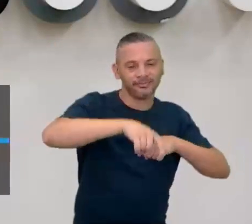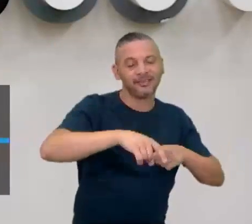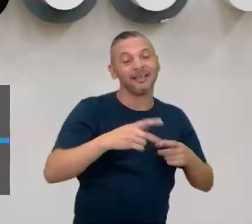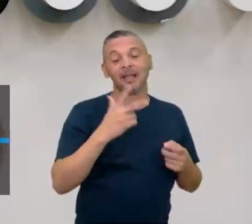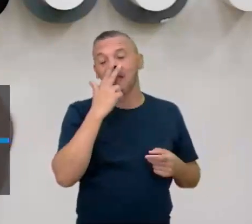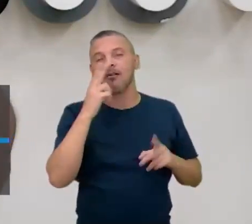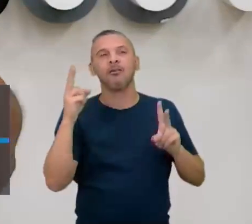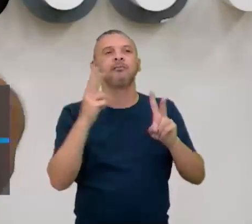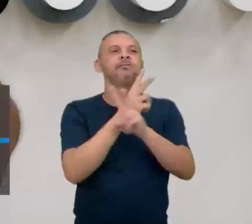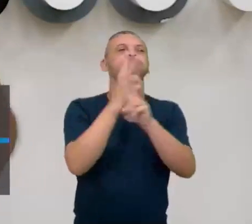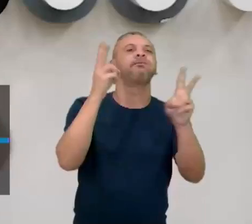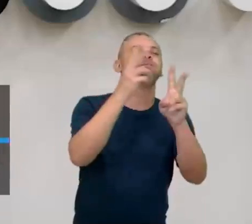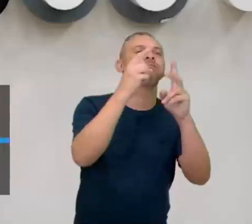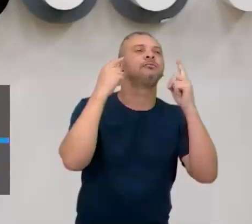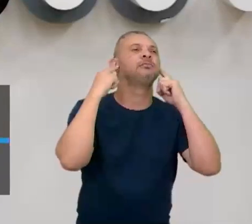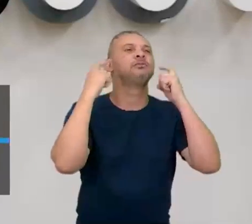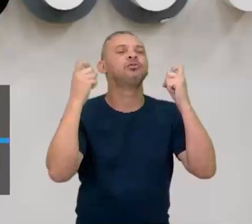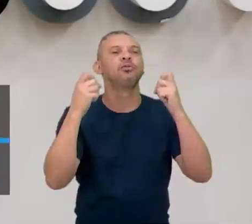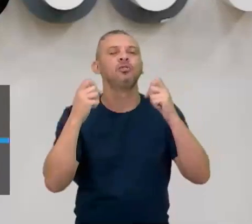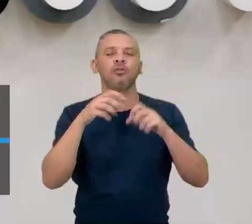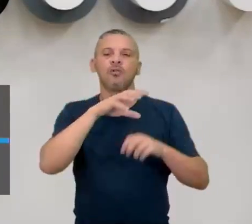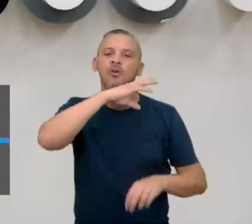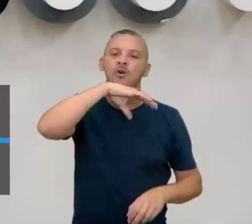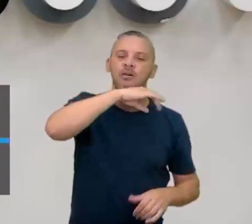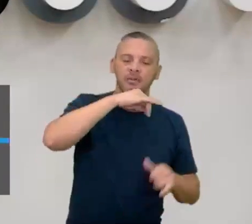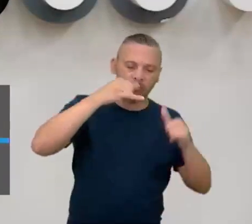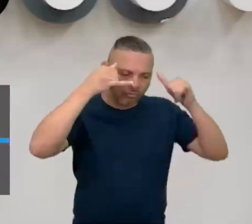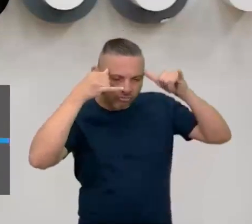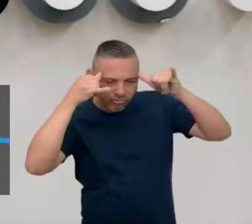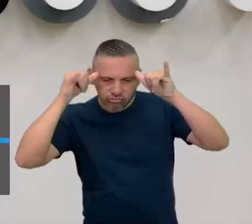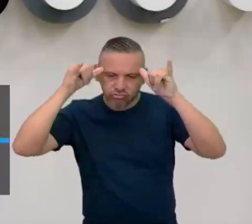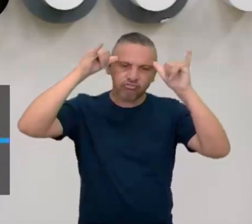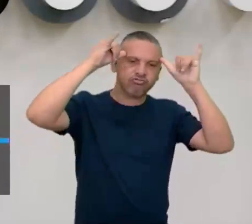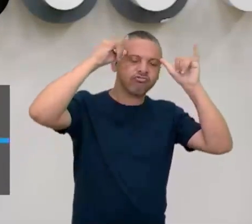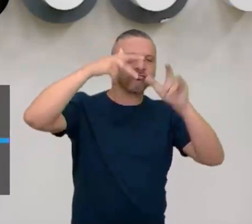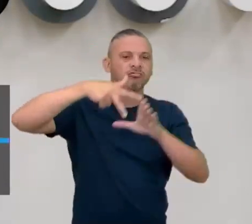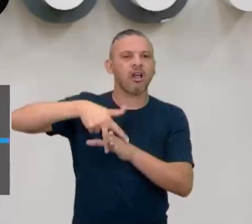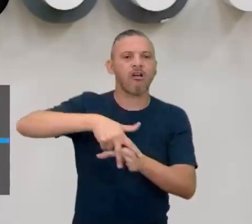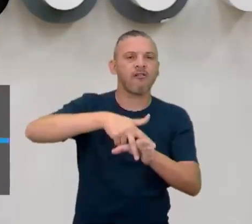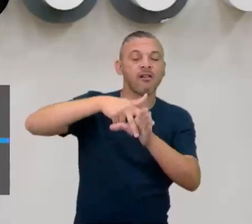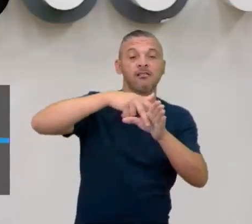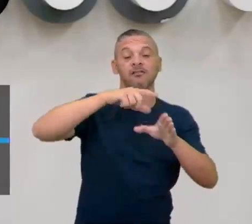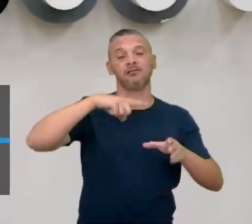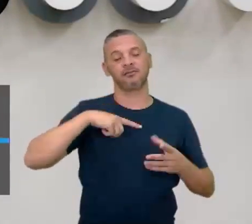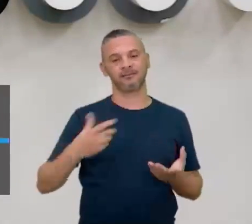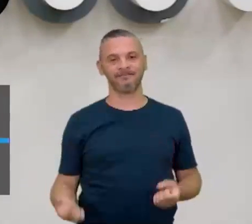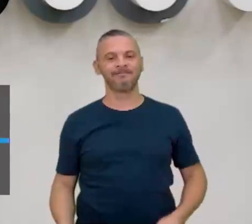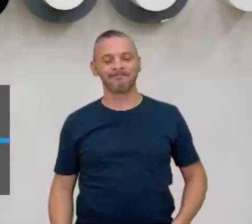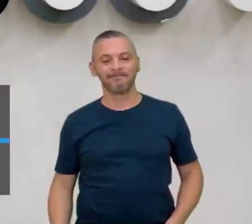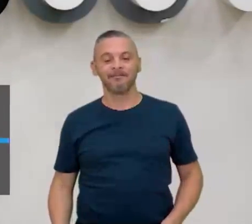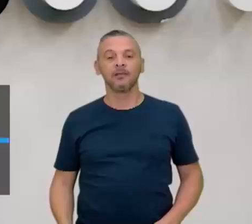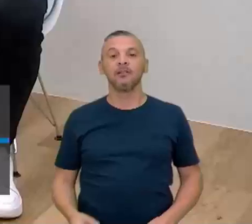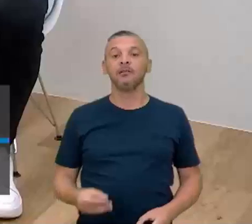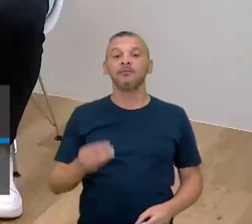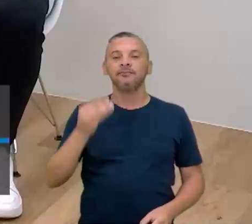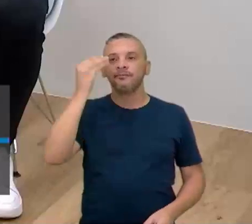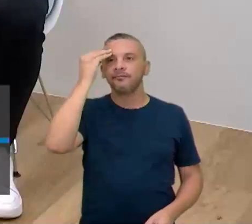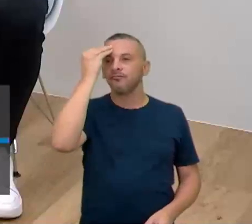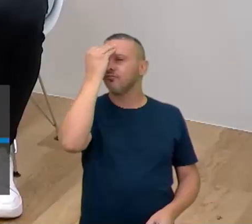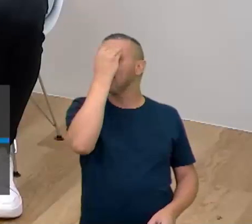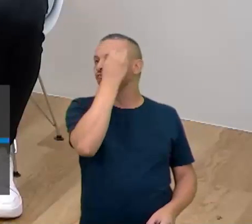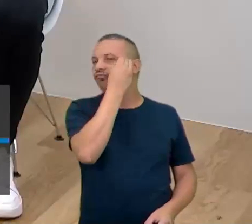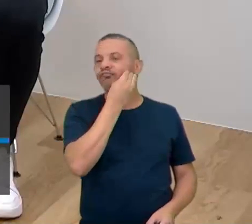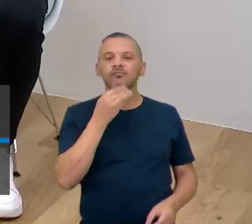combina mais no ambiente sonoro, na sonoplastia desse lugar. Então, o sonoplasta nos ajuda. O maquiador nos deixa mais bonito, né?